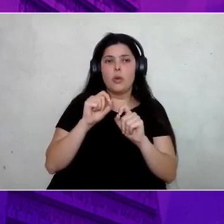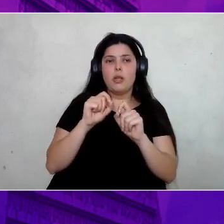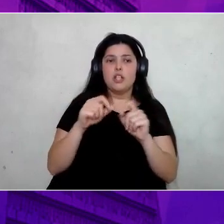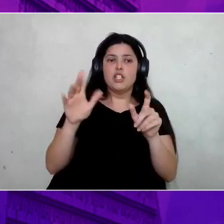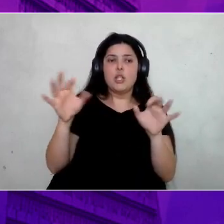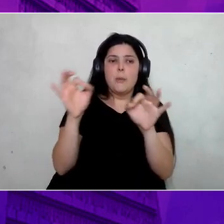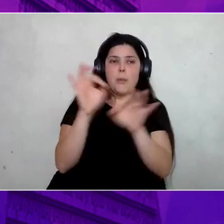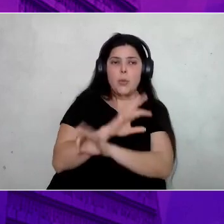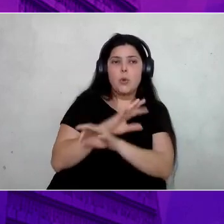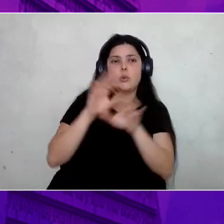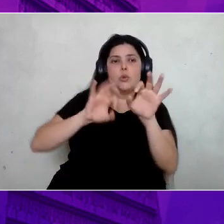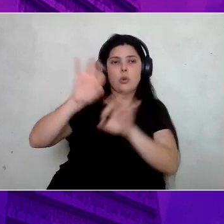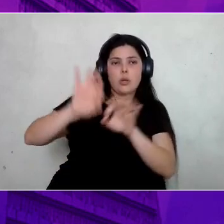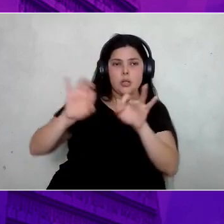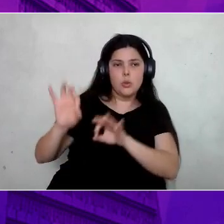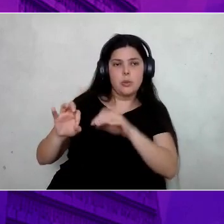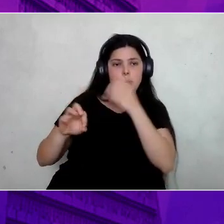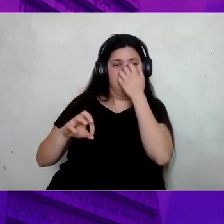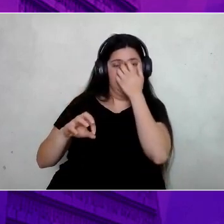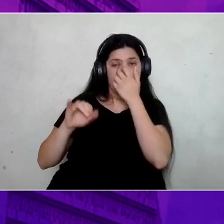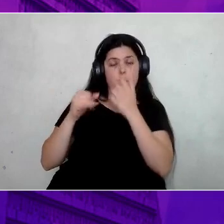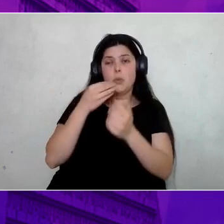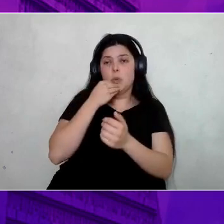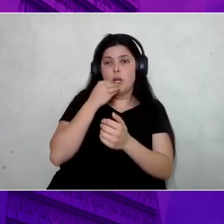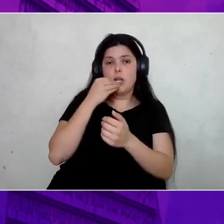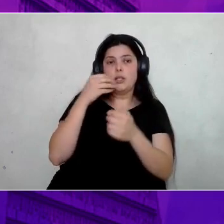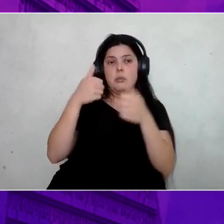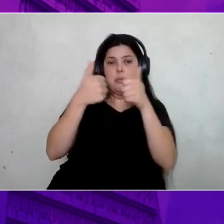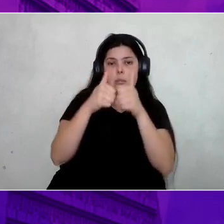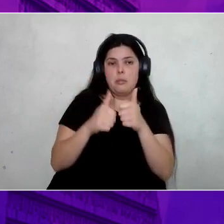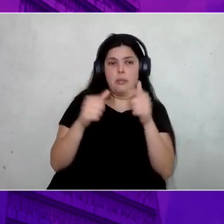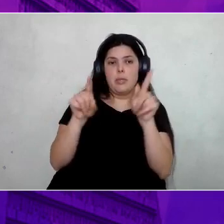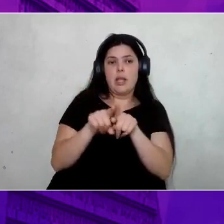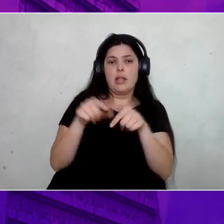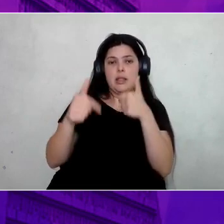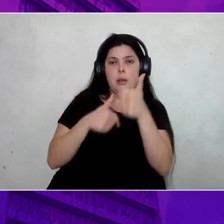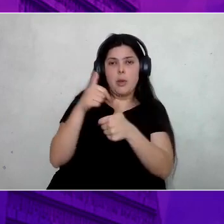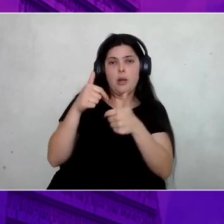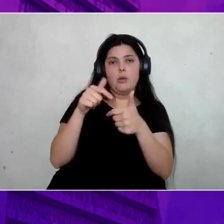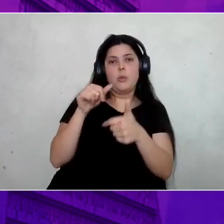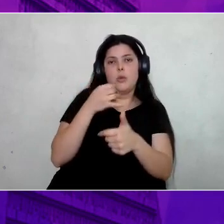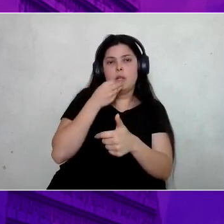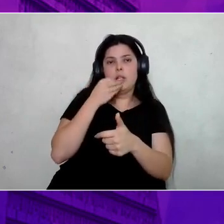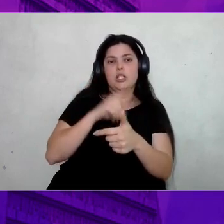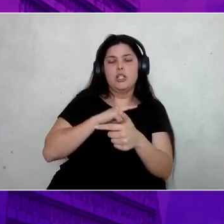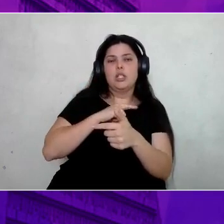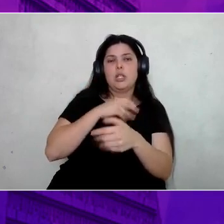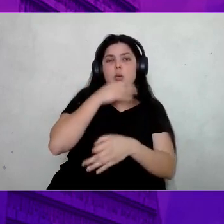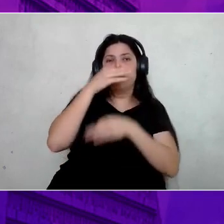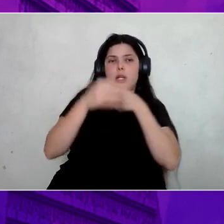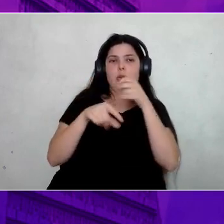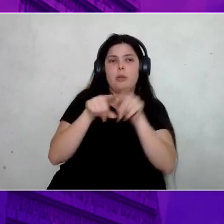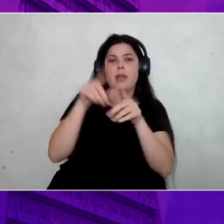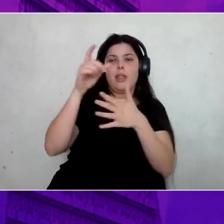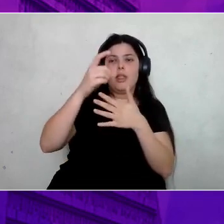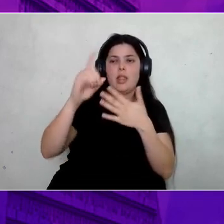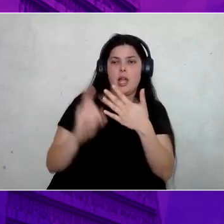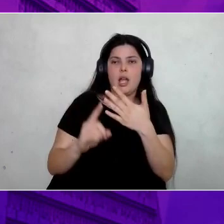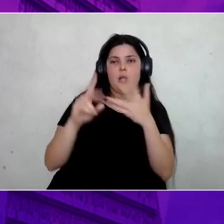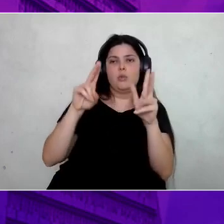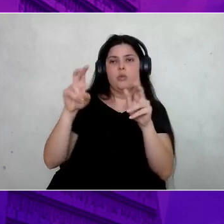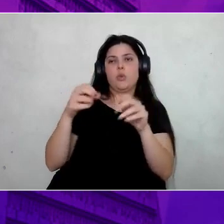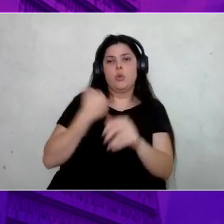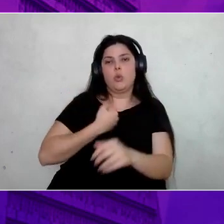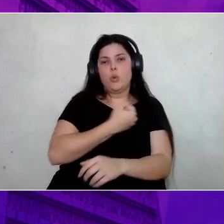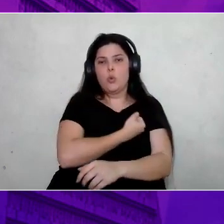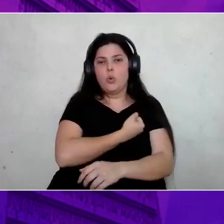ali oportunidades mapeadas, possíveis trabalhos, a gente já tinha olhado para dados, para questões numéricas, para dados de